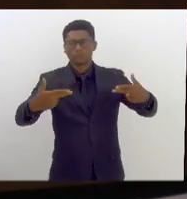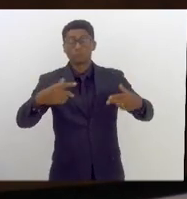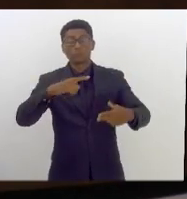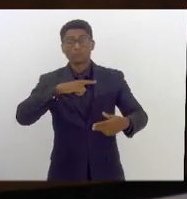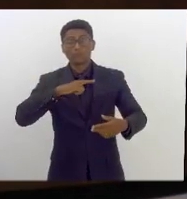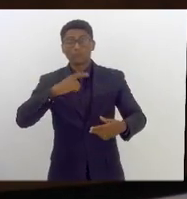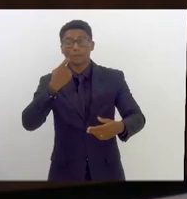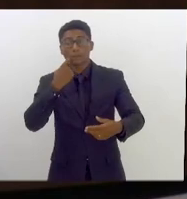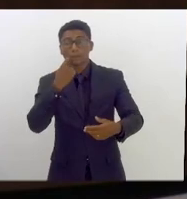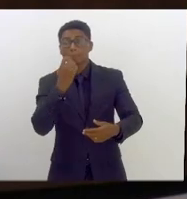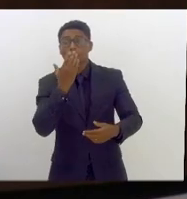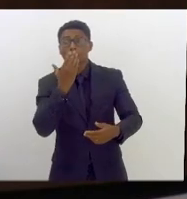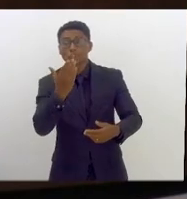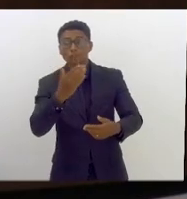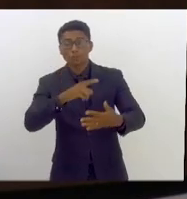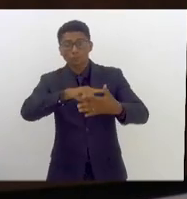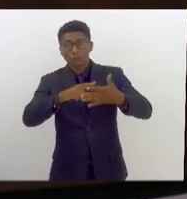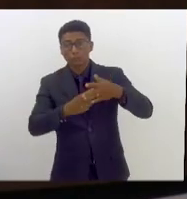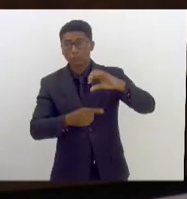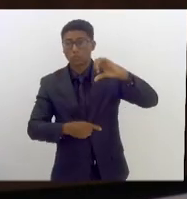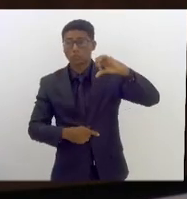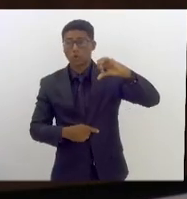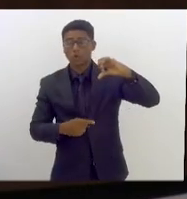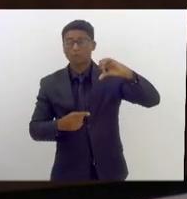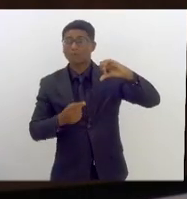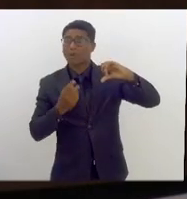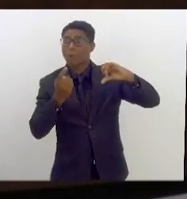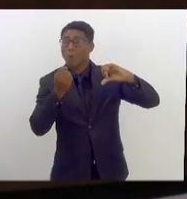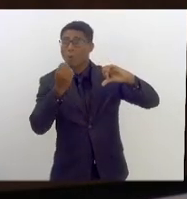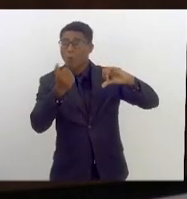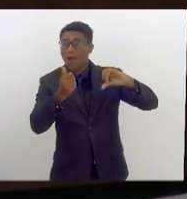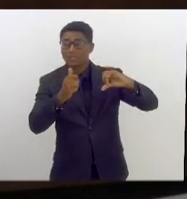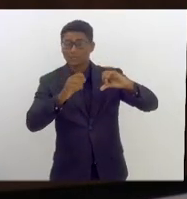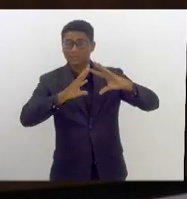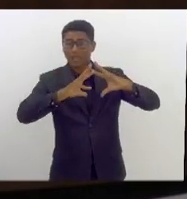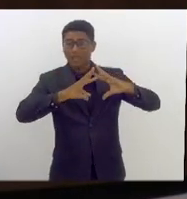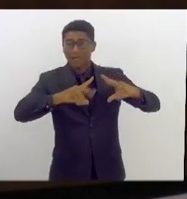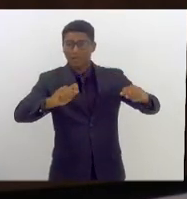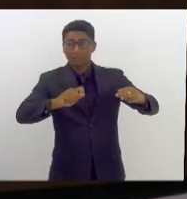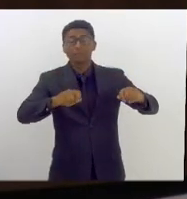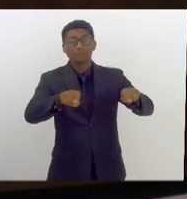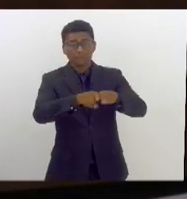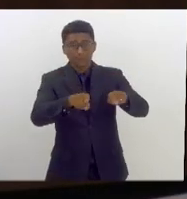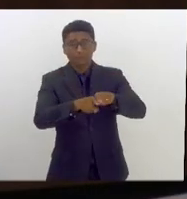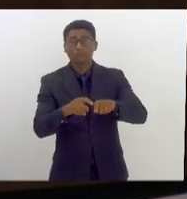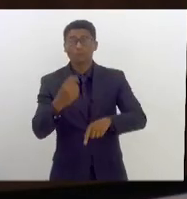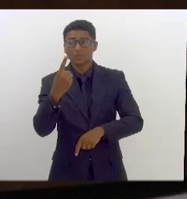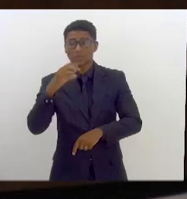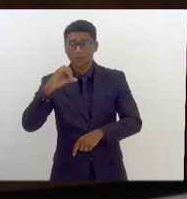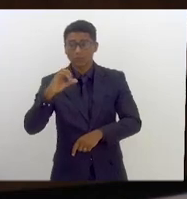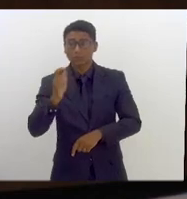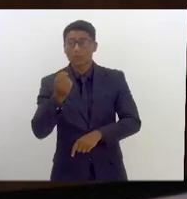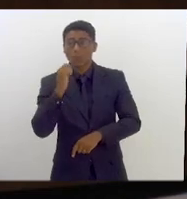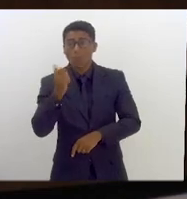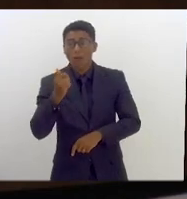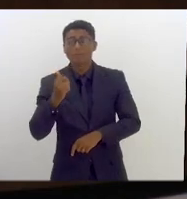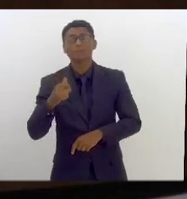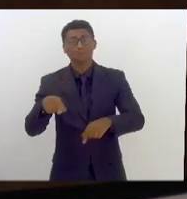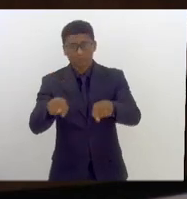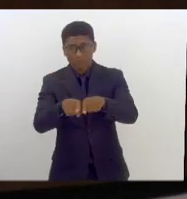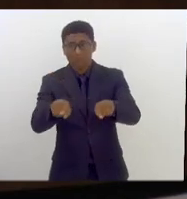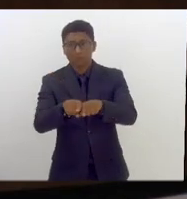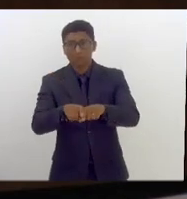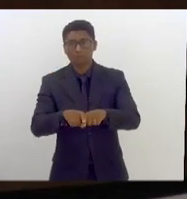de peixes em extinção, quase 19 ameaçados. Um país que tem 7.400 quilômetros,